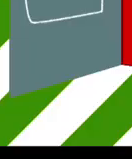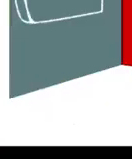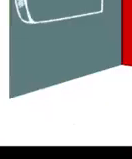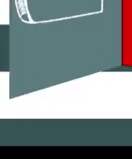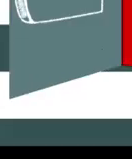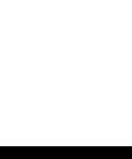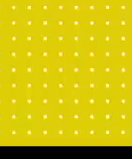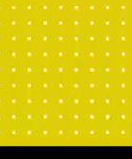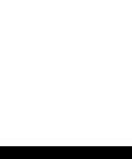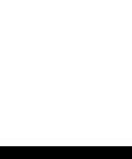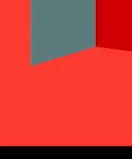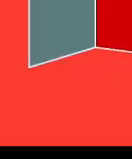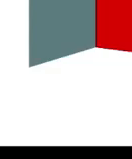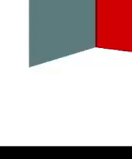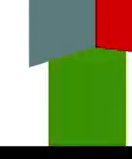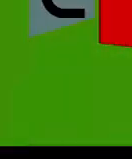próxima